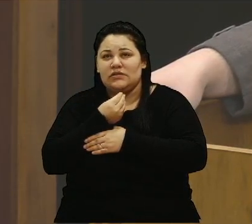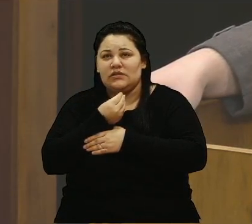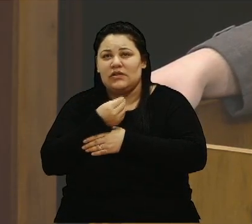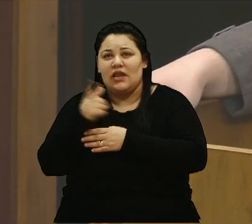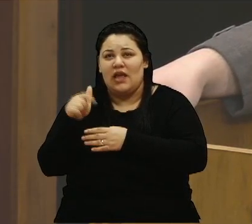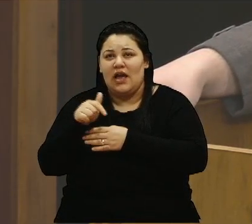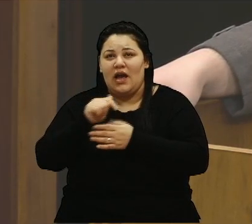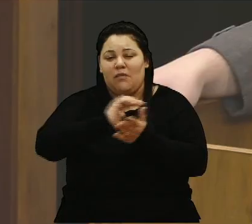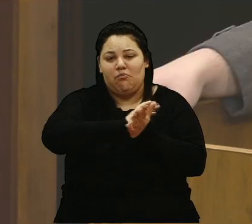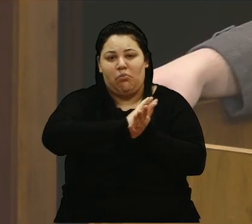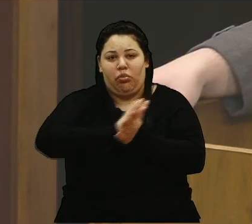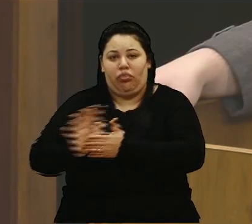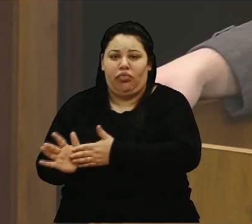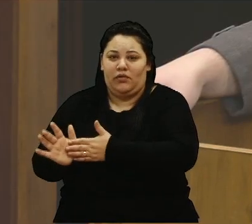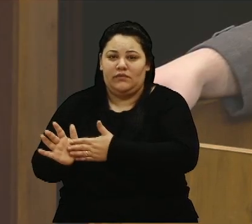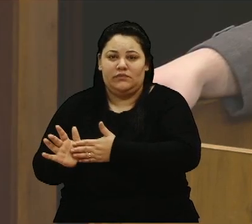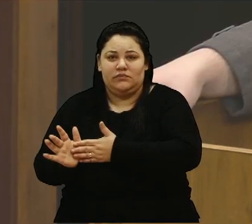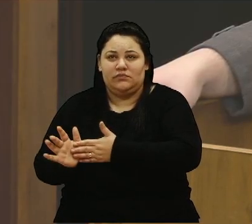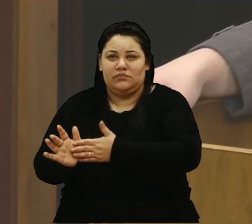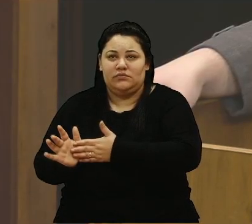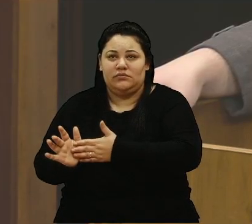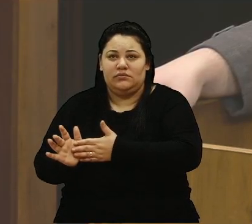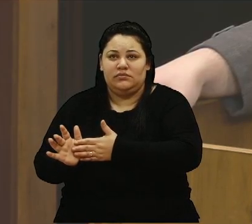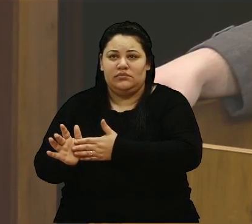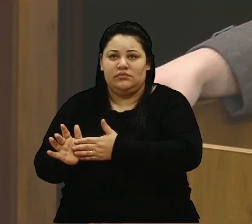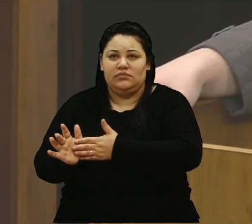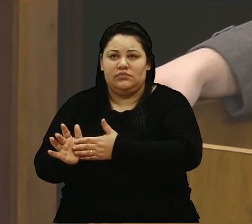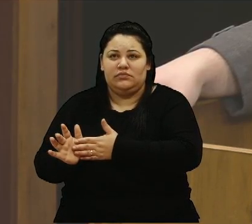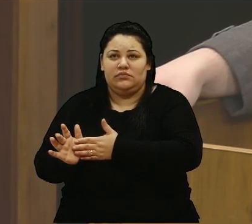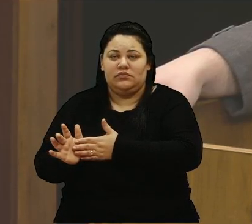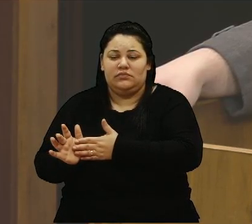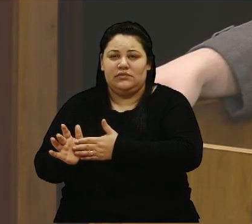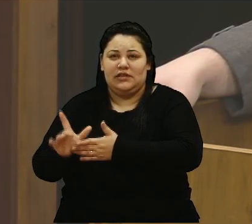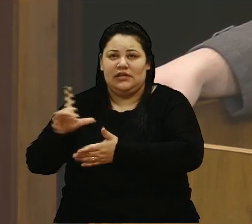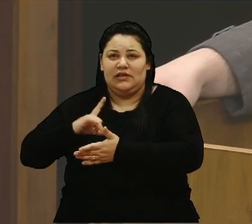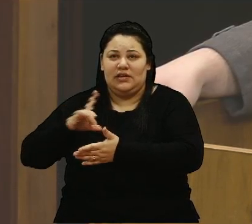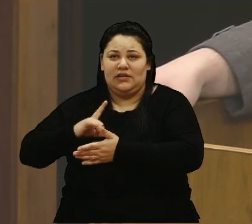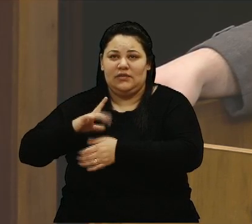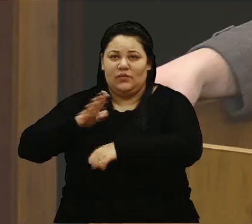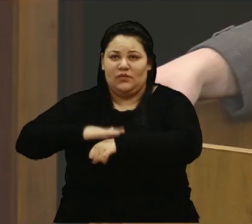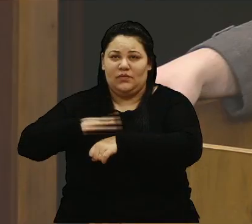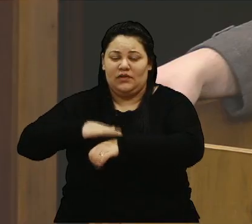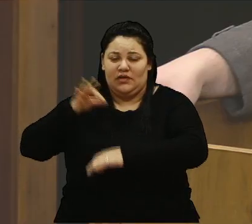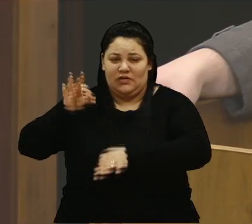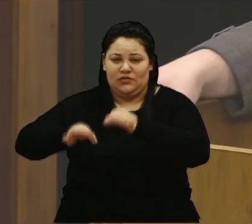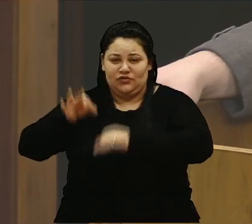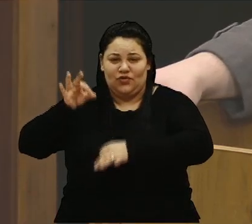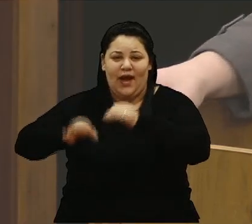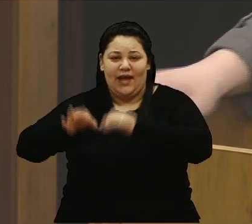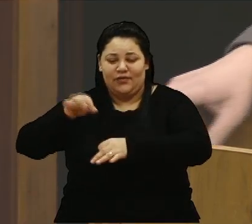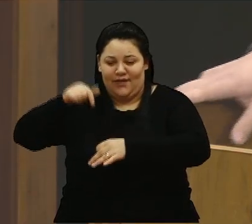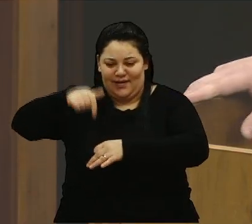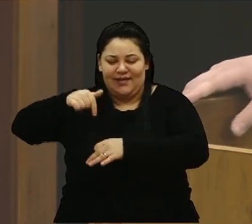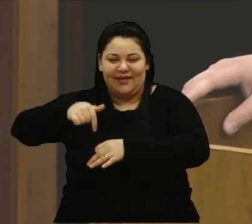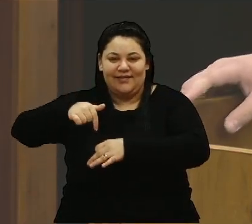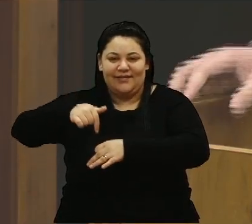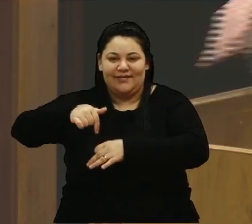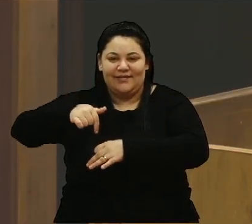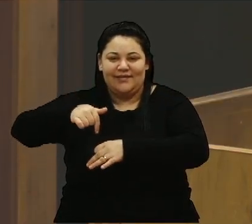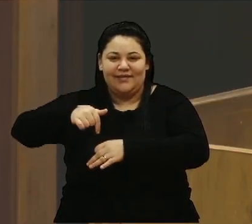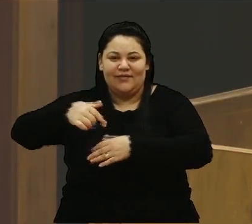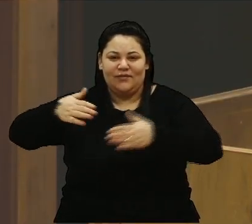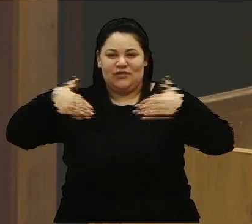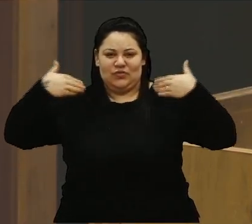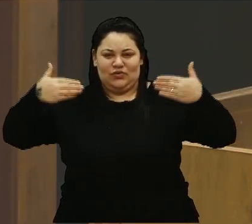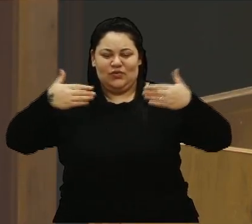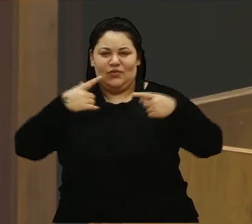praticamente rechaçado e passa quase por um tribunal do júri dessa casa. E aí me assusta, porque a gente parece que está fazendo